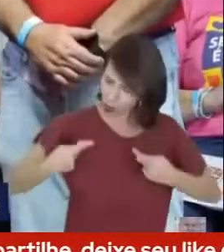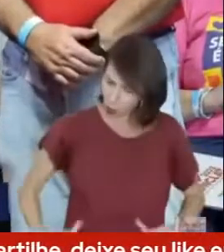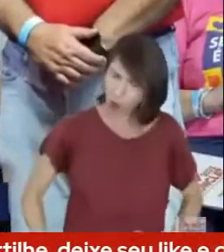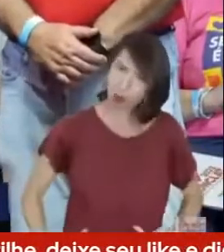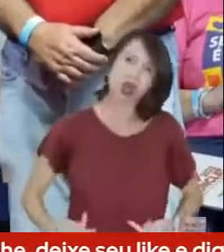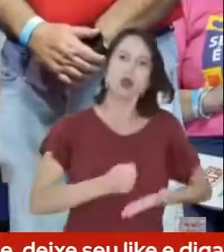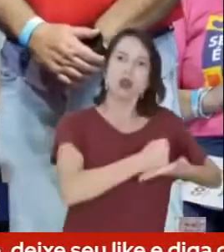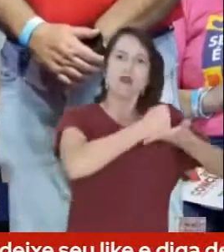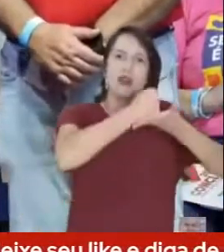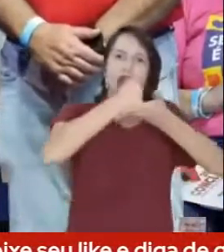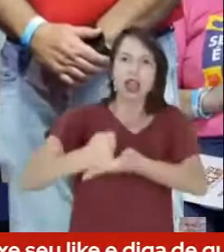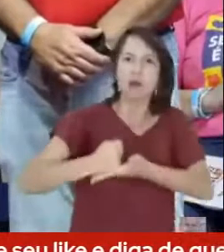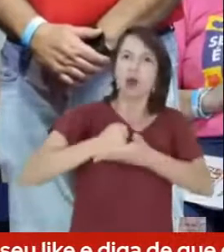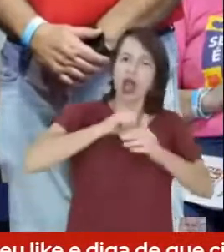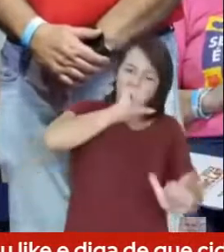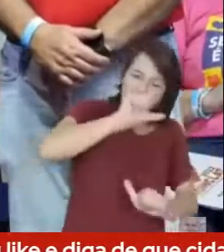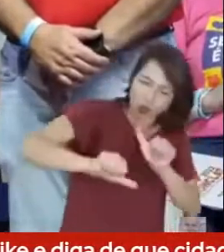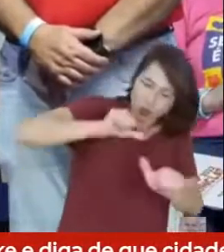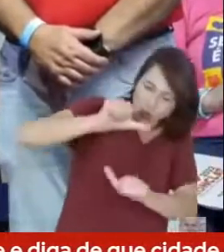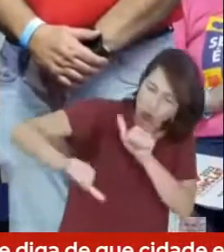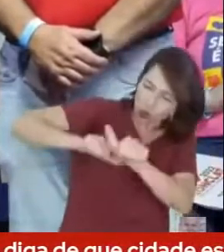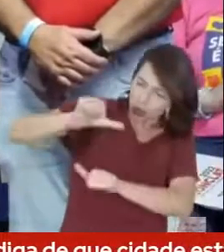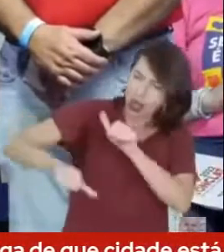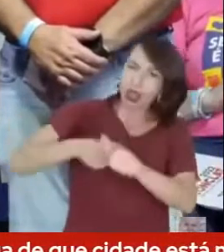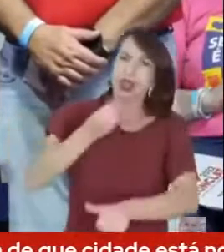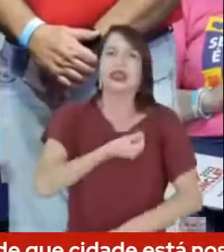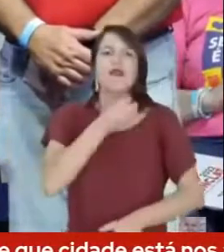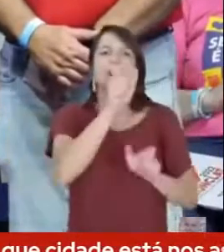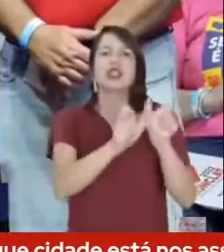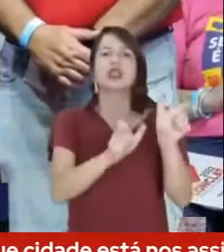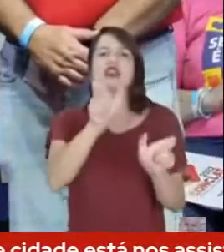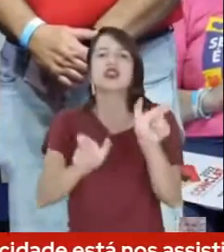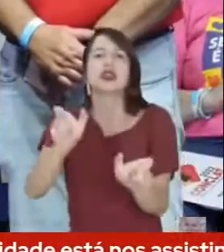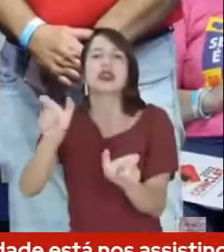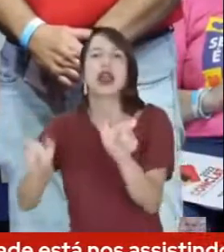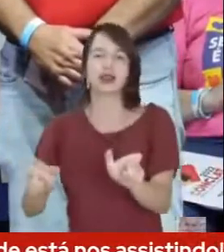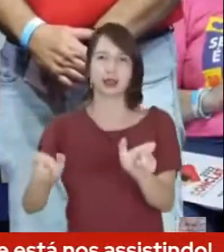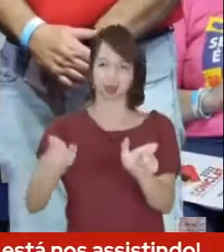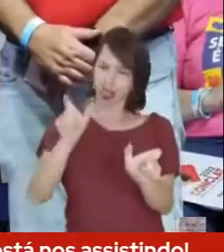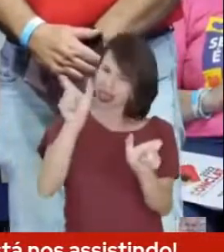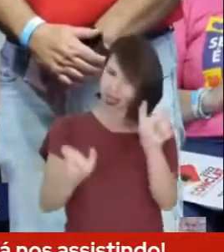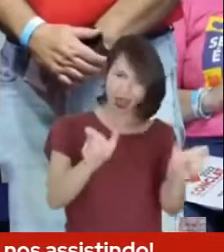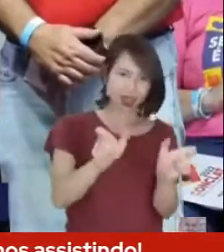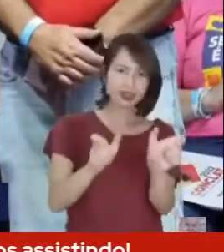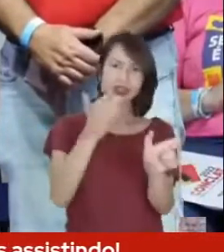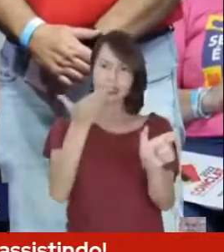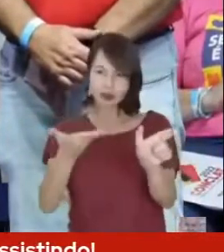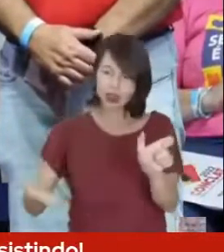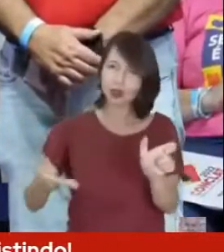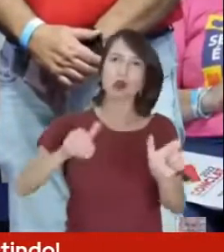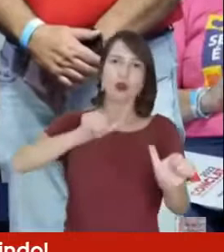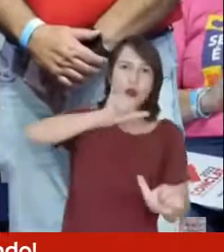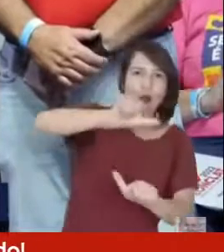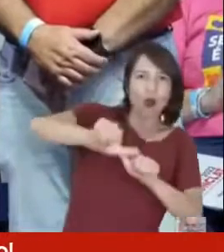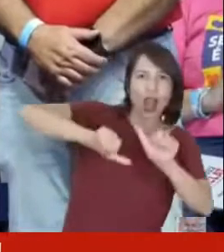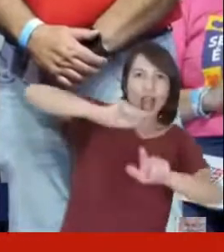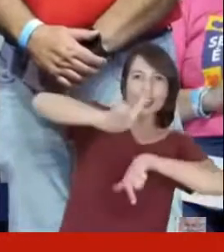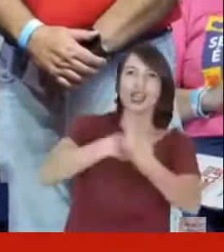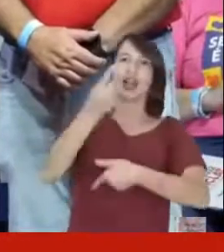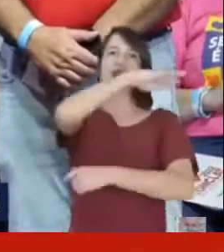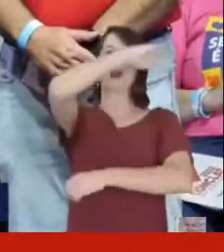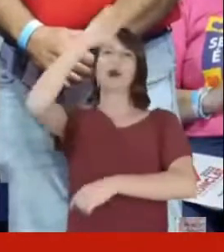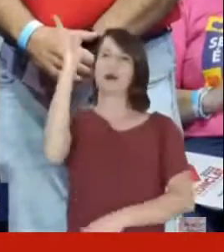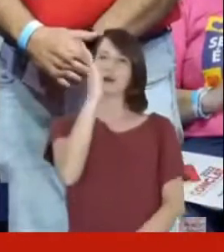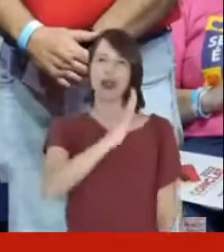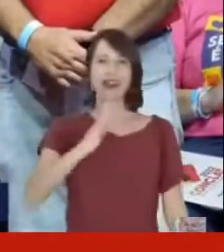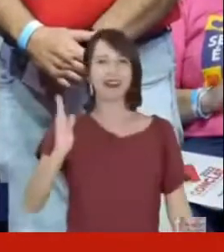pessoas e as pessoas fazer a transformação desse Brasil que sonhamos. Por isso, presidente Lula, nosso